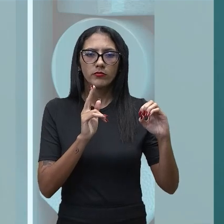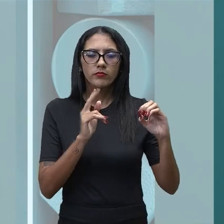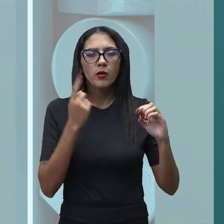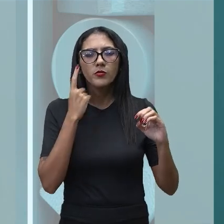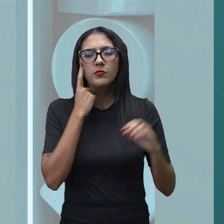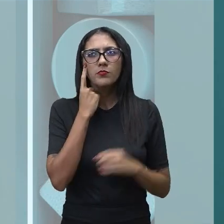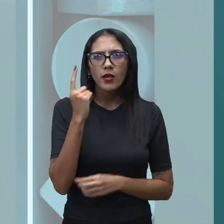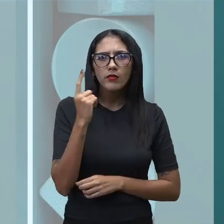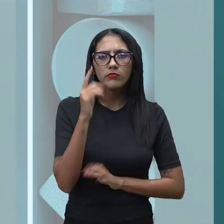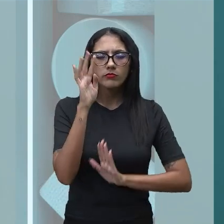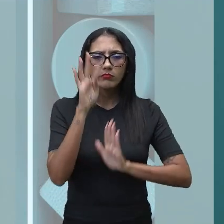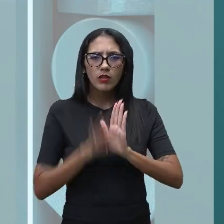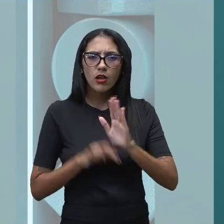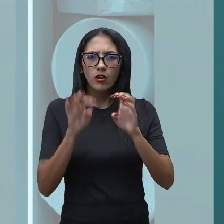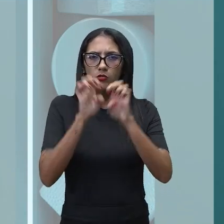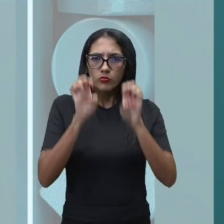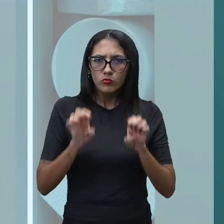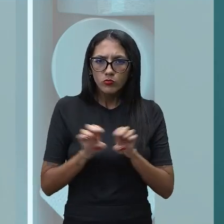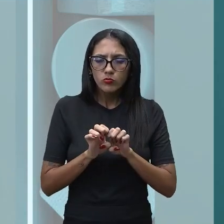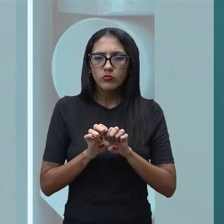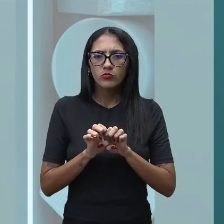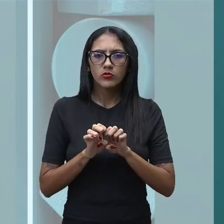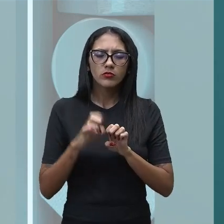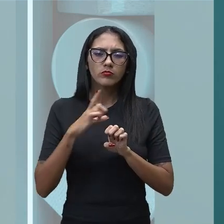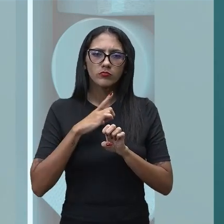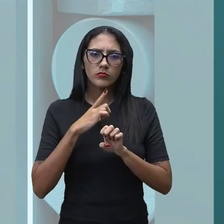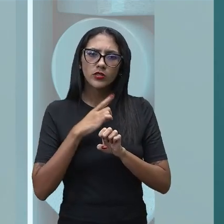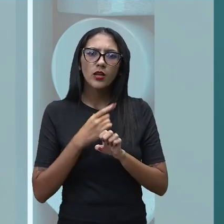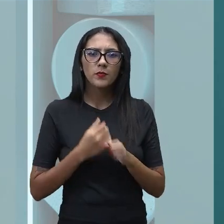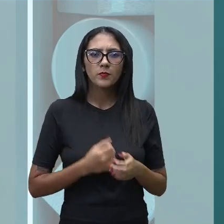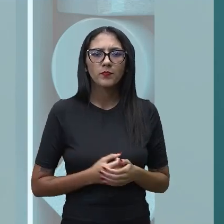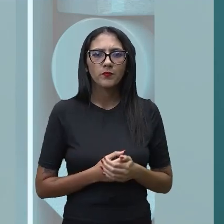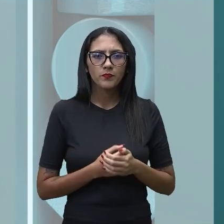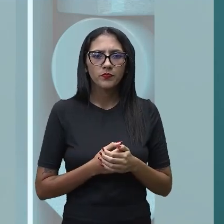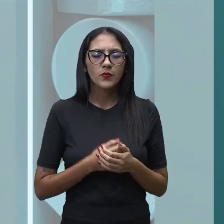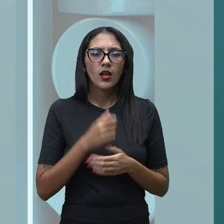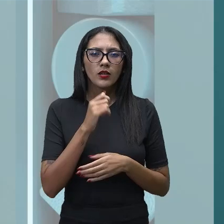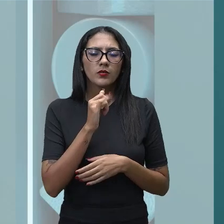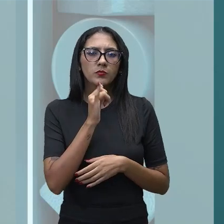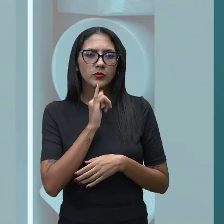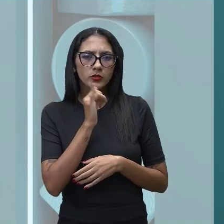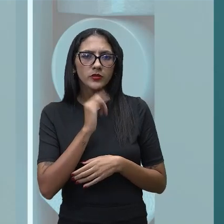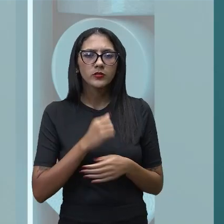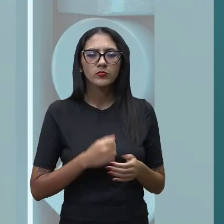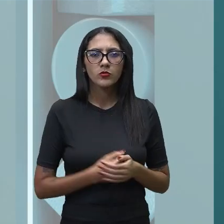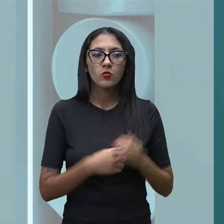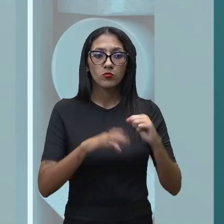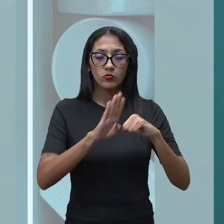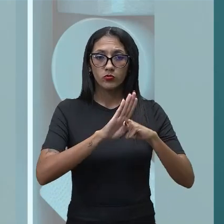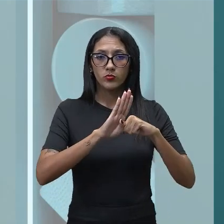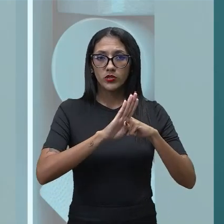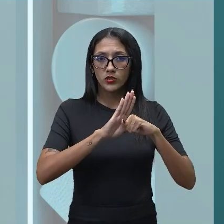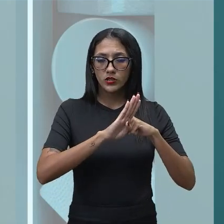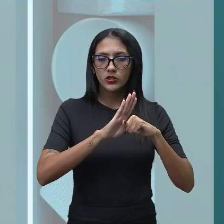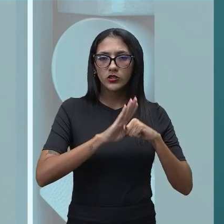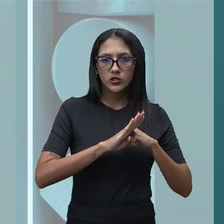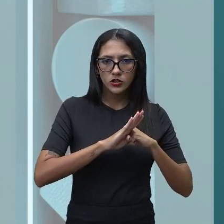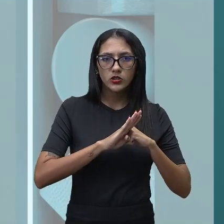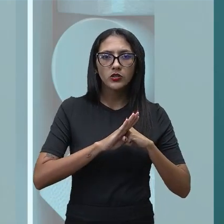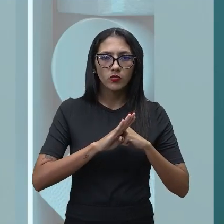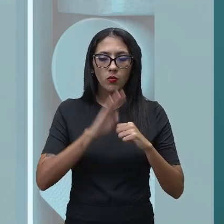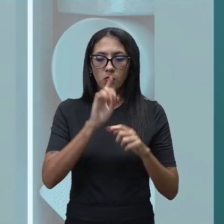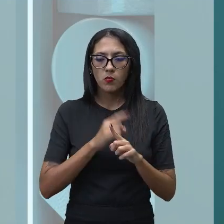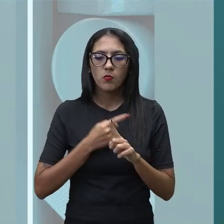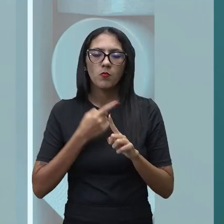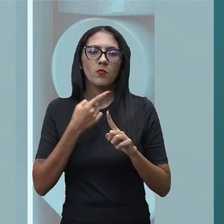do texto, nós temos ali o verbo, certo? Verbo não, o substantivo e o seu determinante.